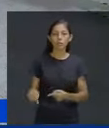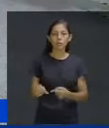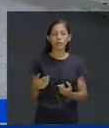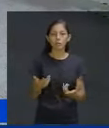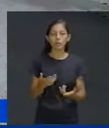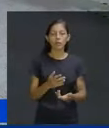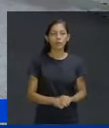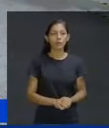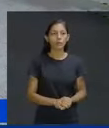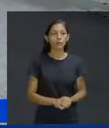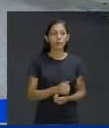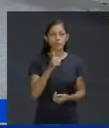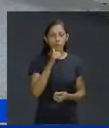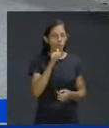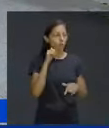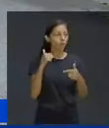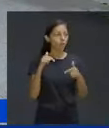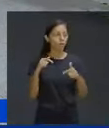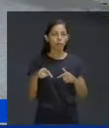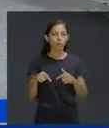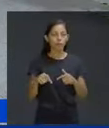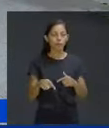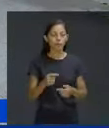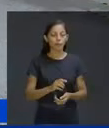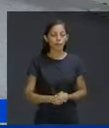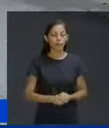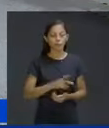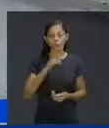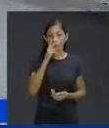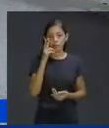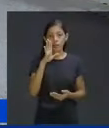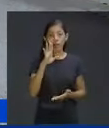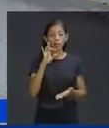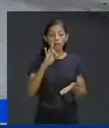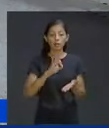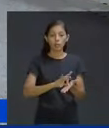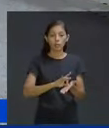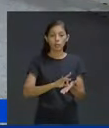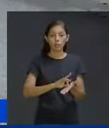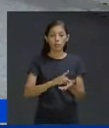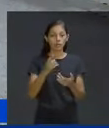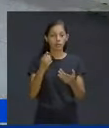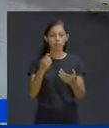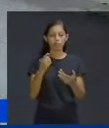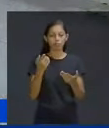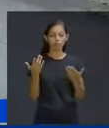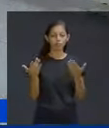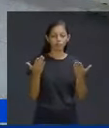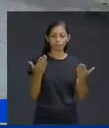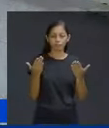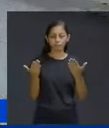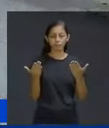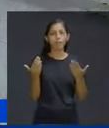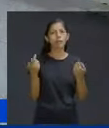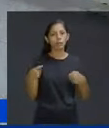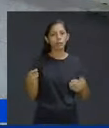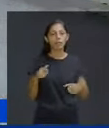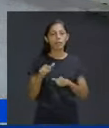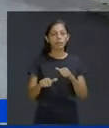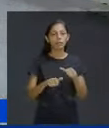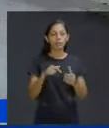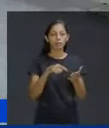desembargador João Lage. Não sei de onde copiar e colaram, mas a redação original não tratava daquilo. E, logicamente, a